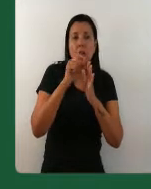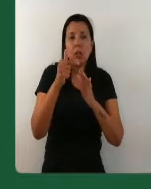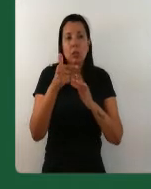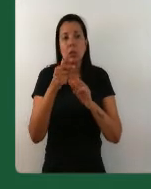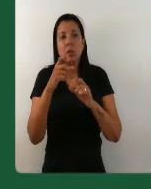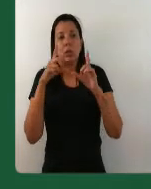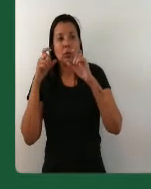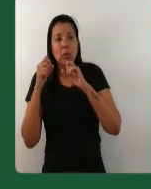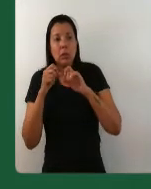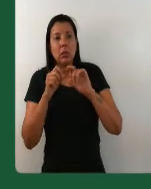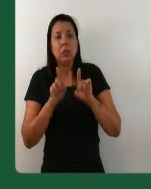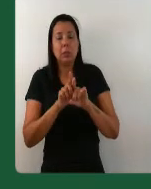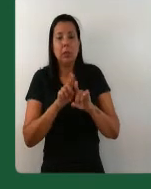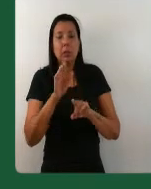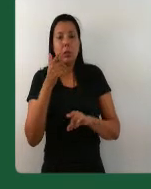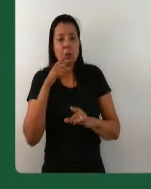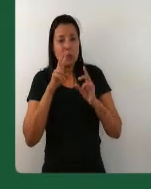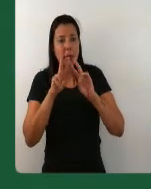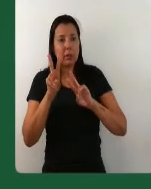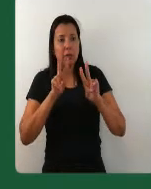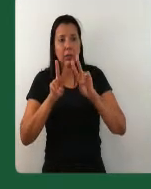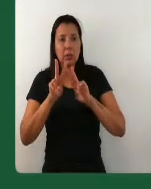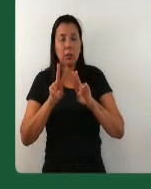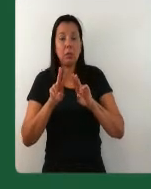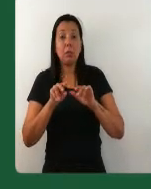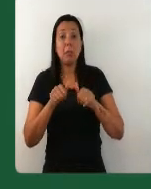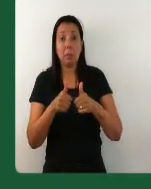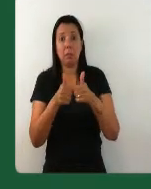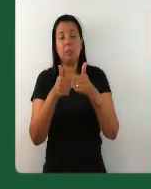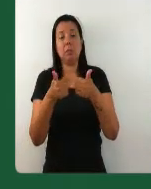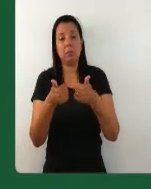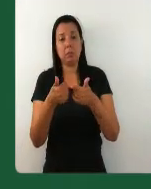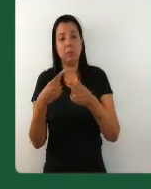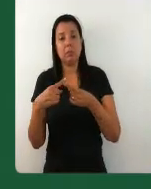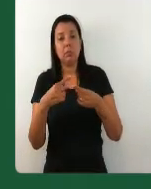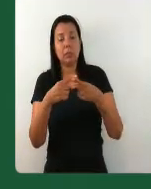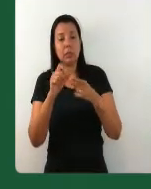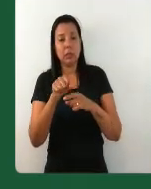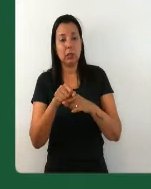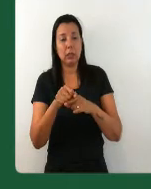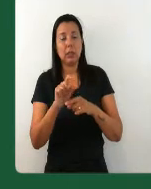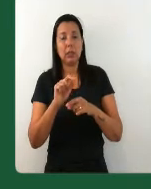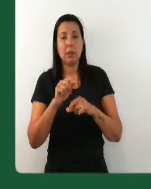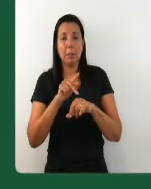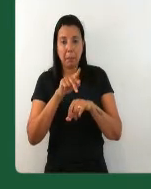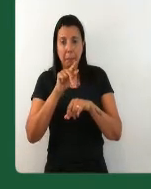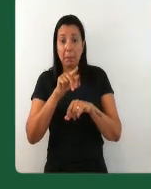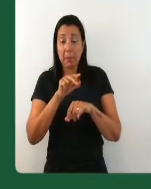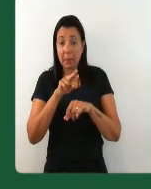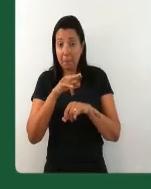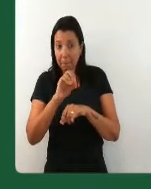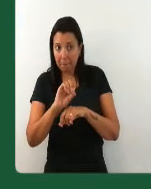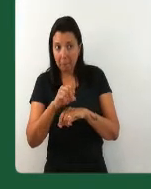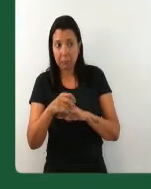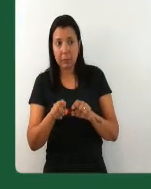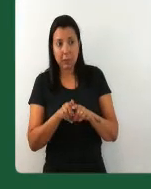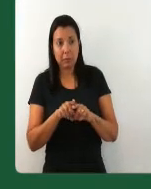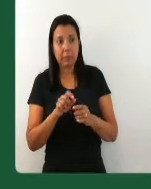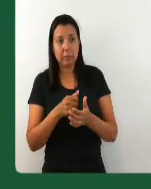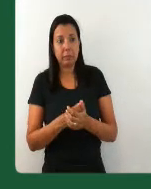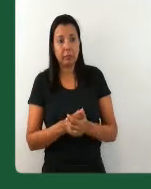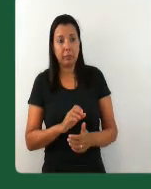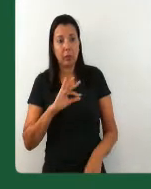à direita, conseguimos ver uma visão basal pré e pós-operatória, né? O